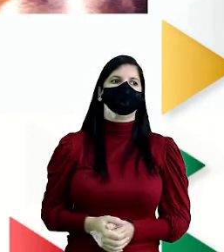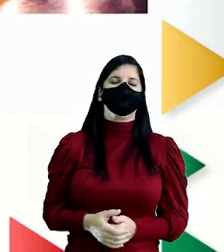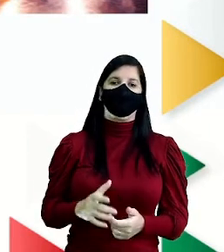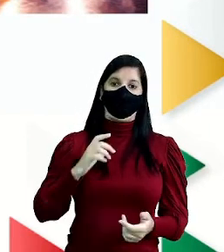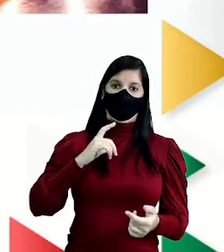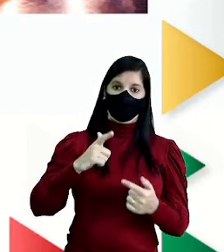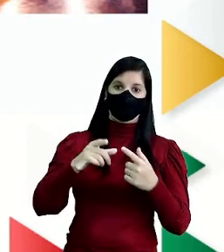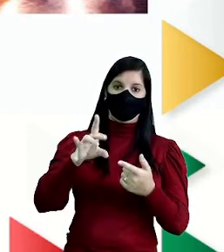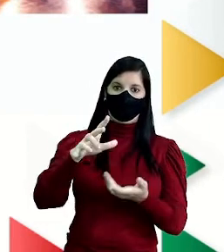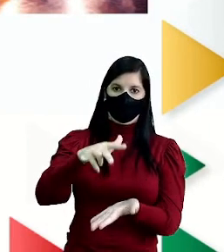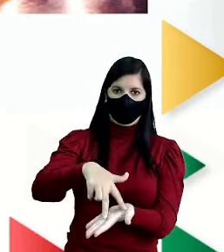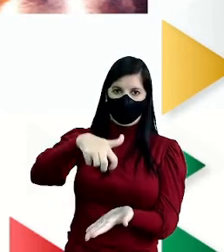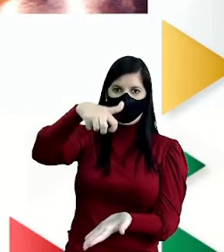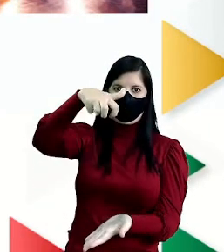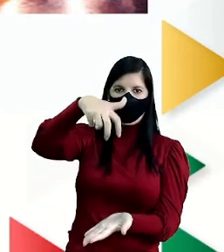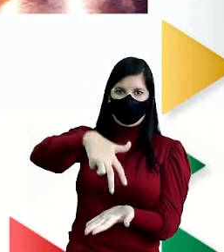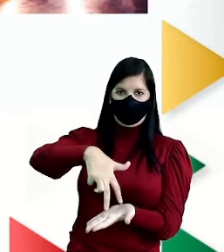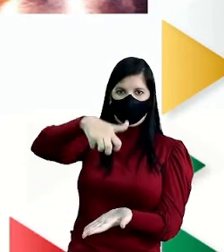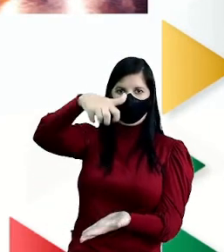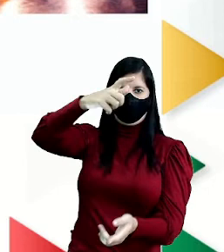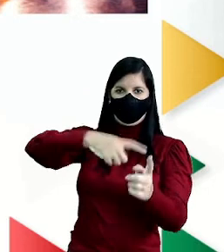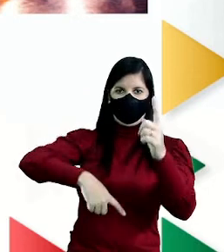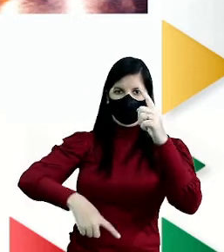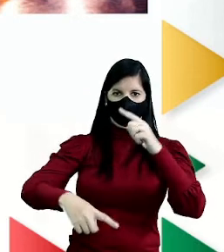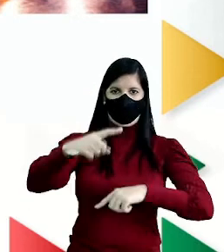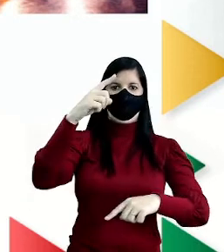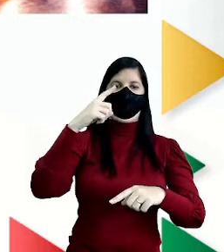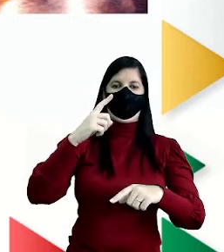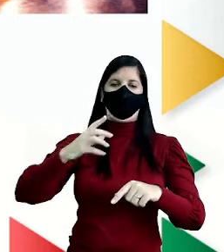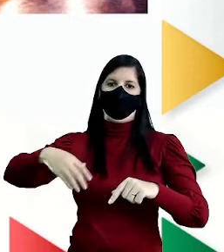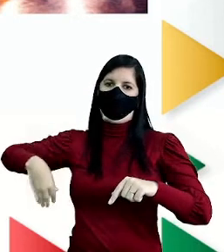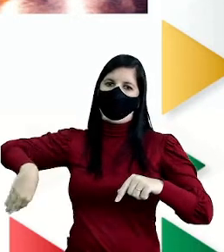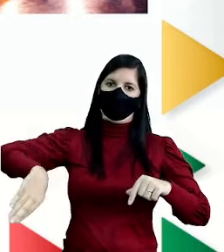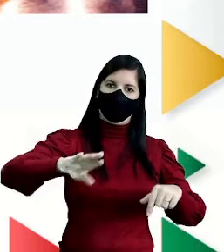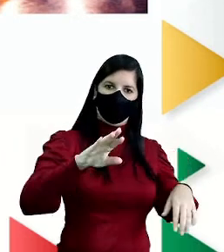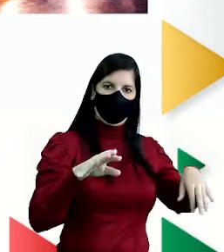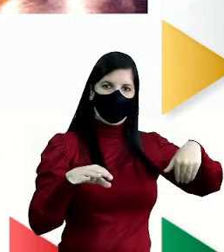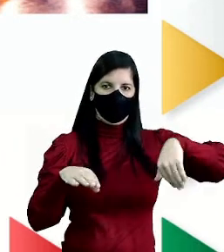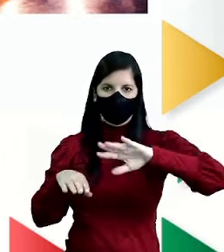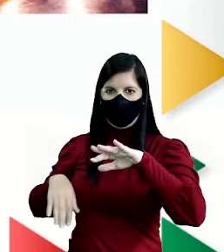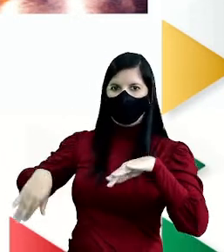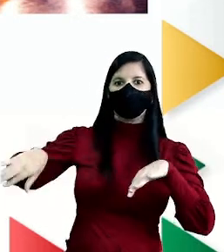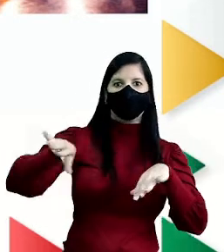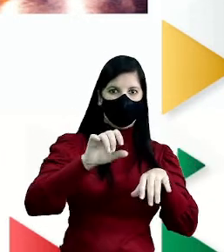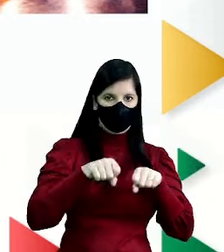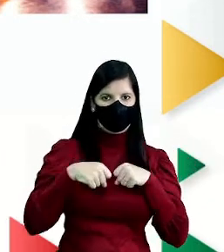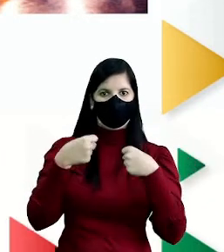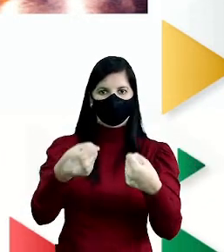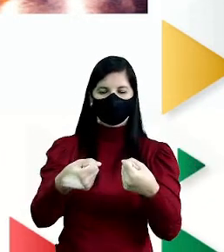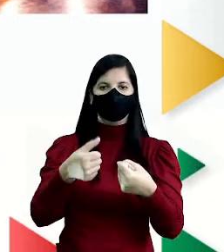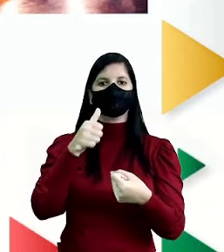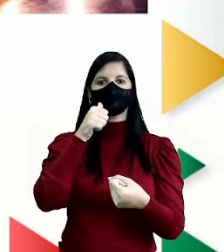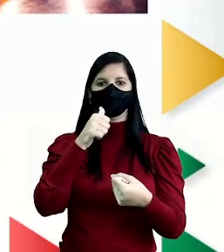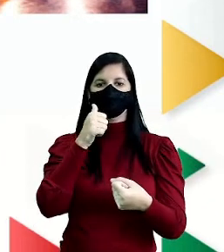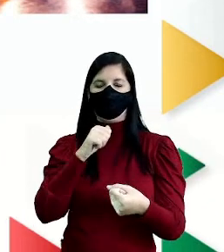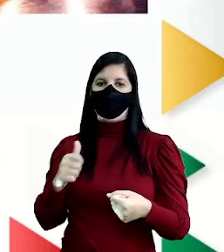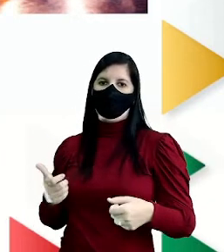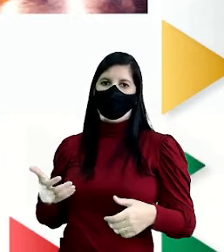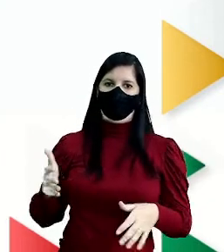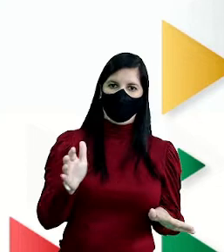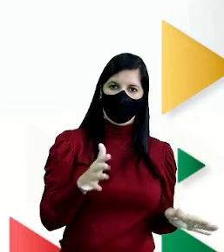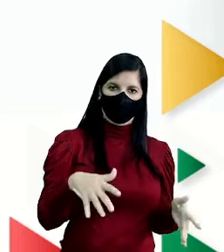consiste em saltos acrobáticos, giros e agachamentos com chutes, realizados com força e agressividade. As mulheres balançam o corpo e